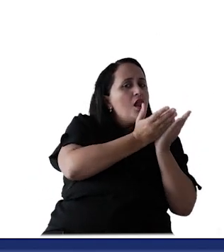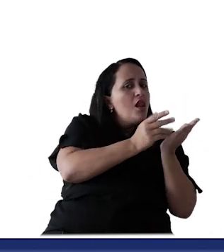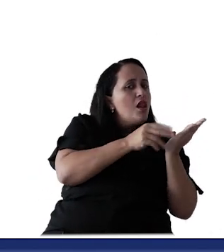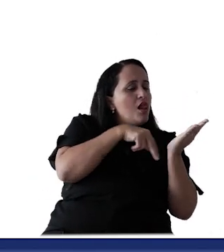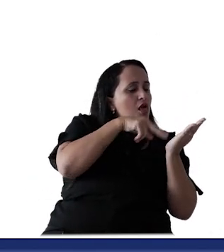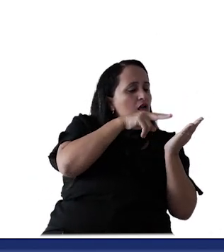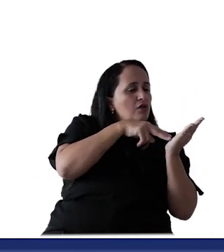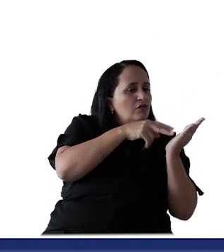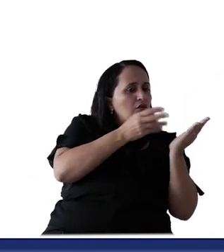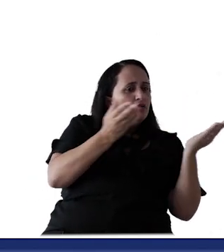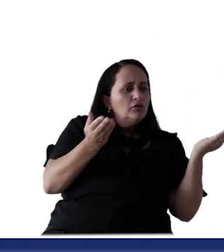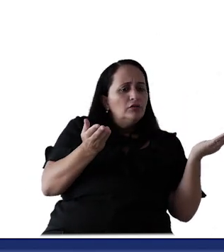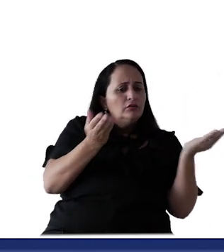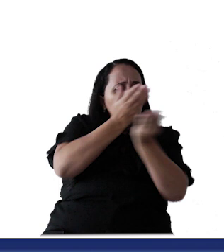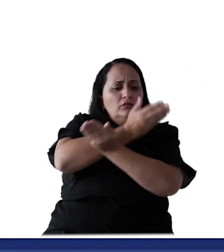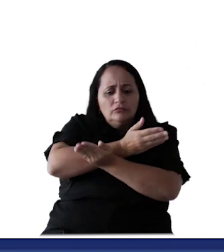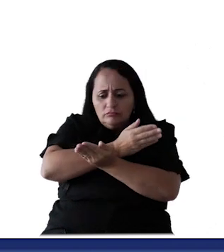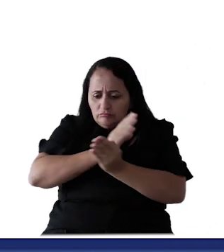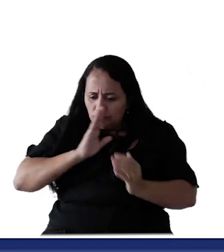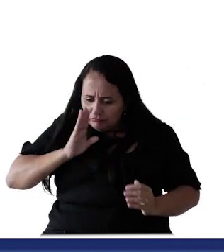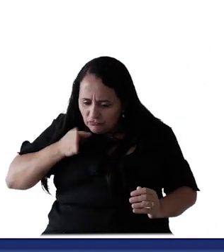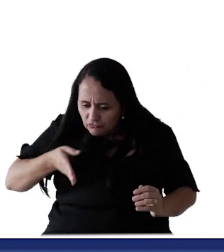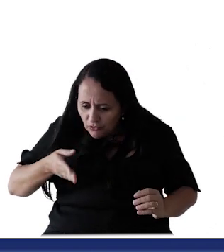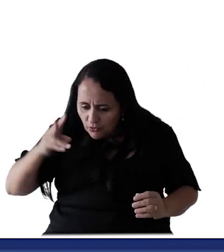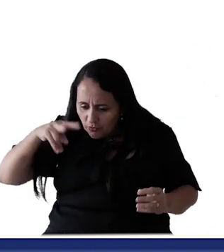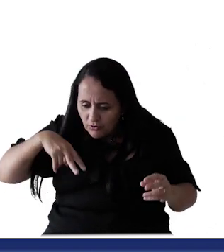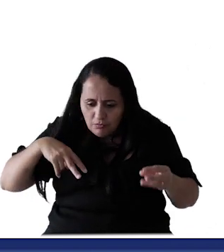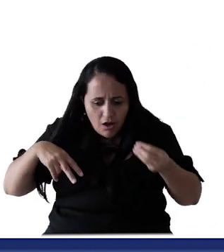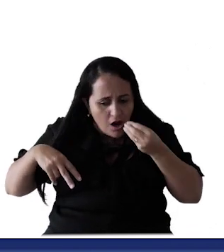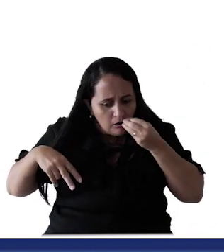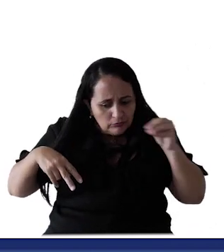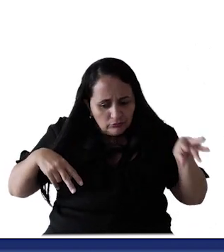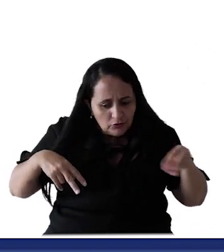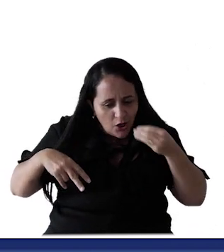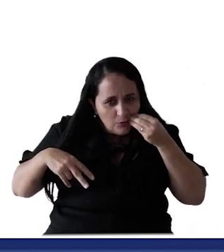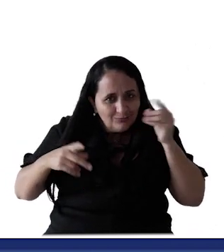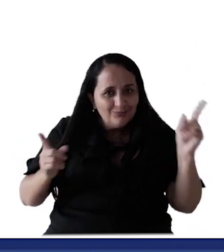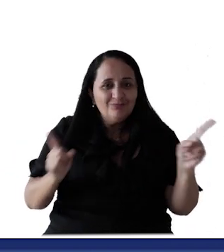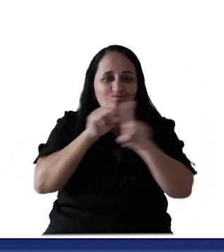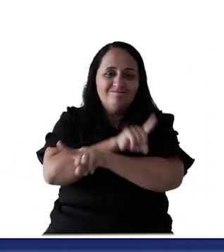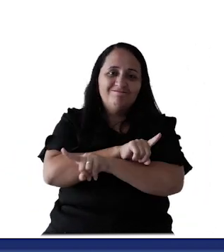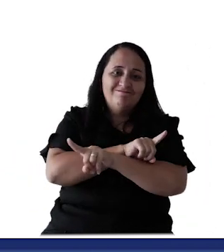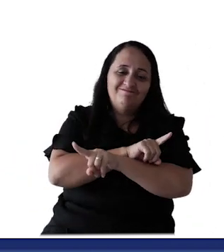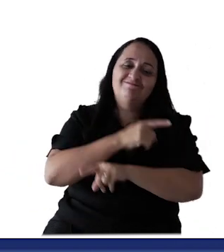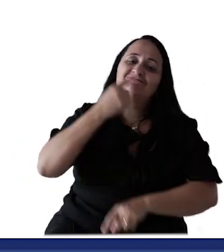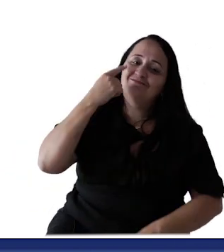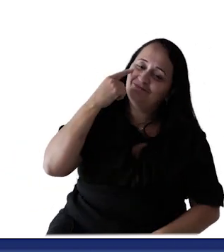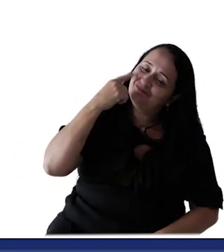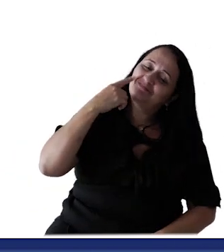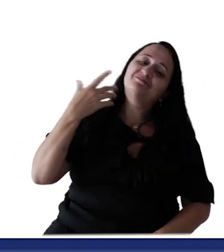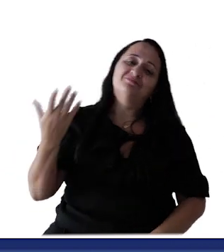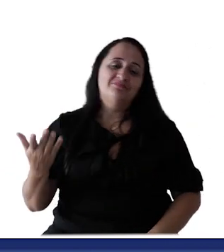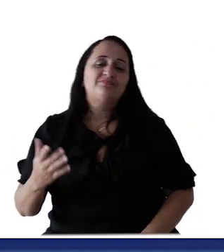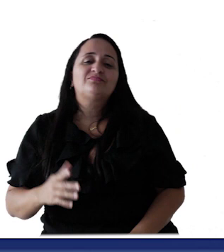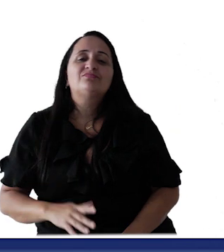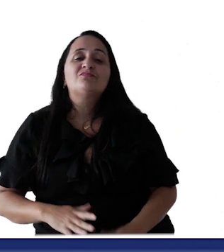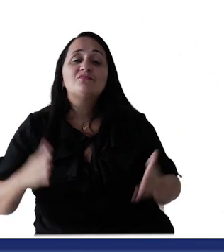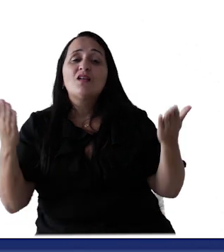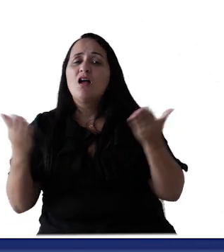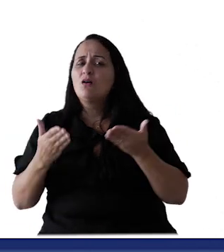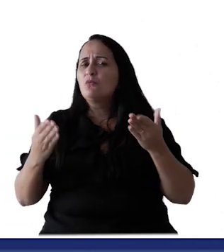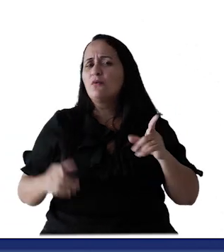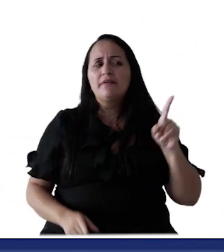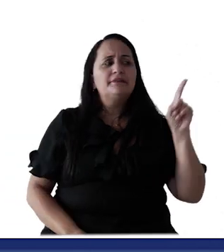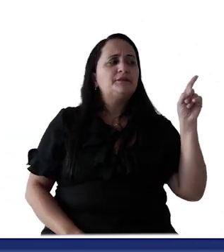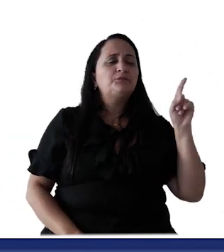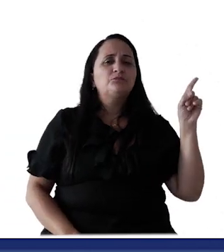tirinha, a gente vai identificar o vocativo agora expresso em caixa alta, que significa que todas as